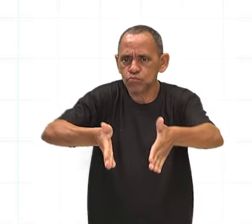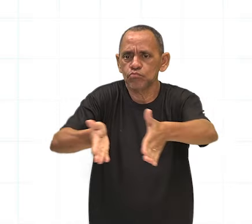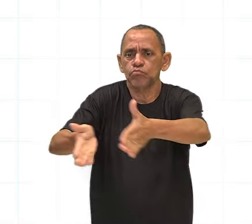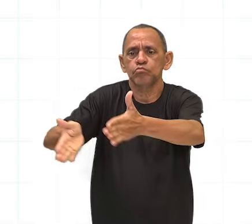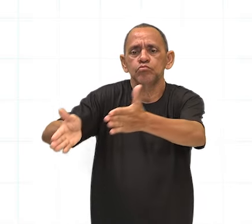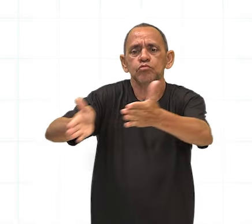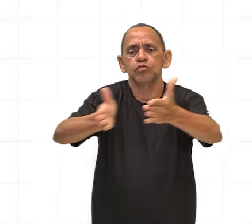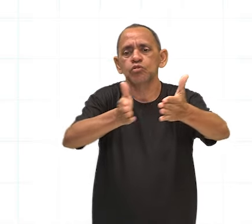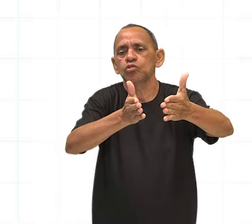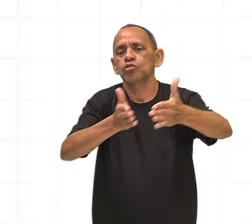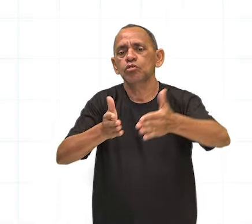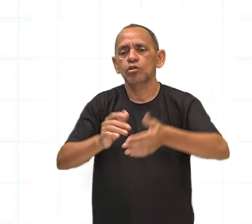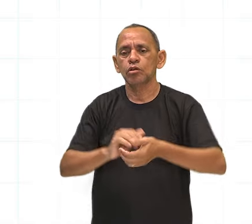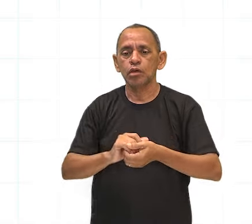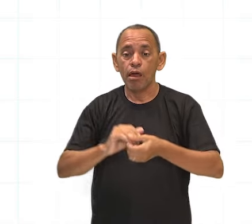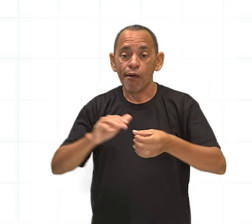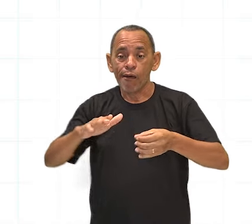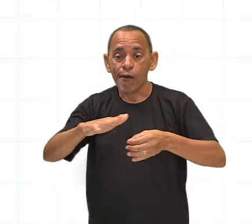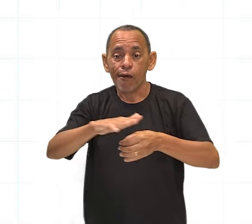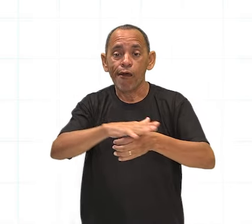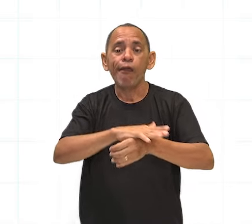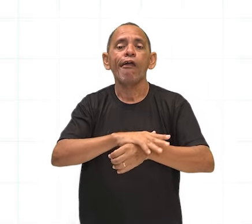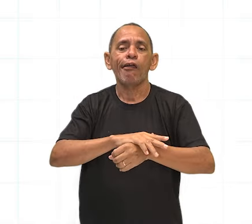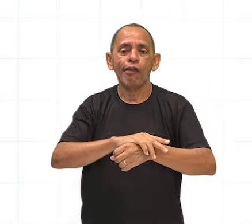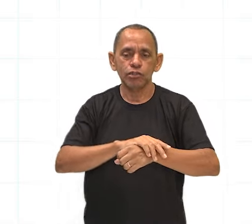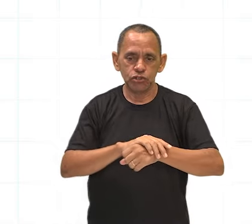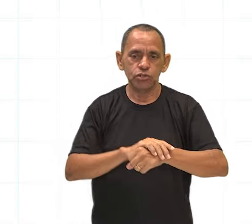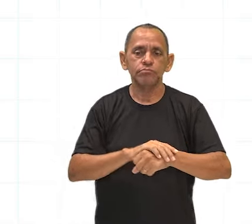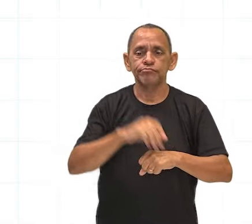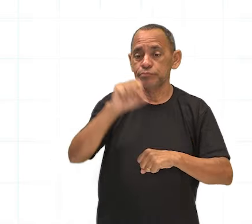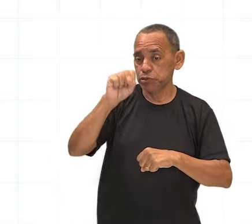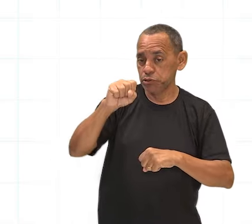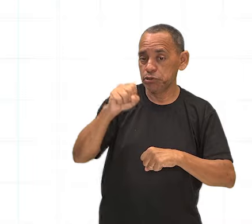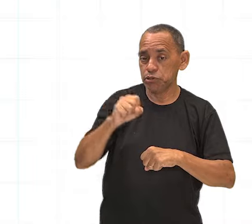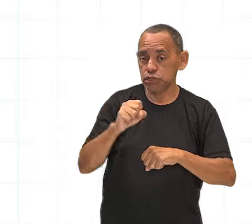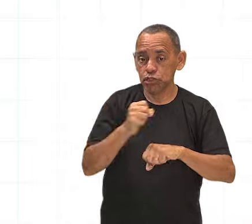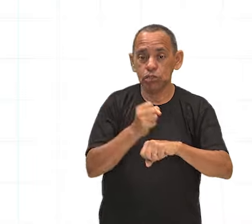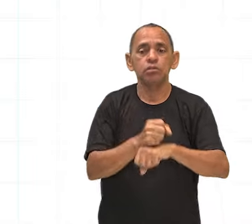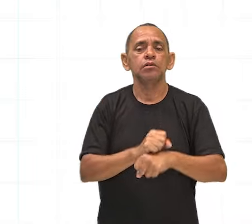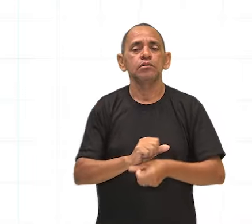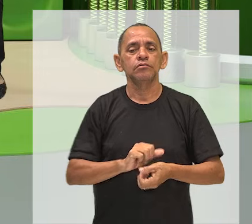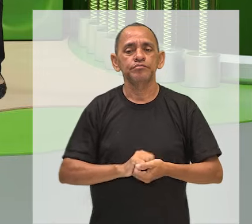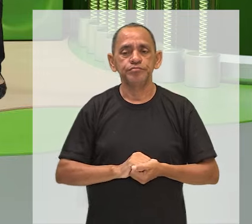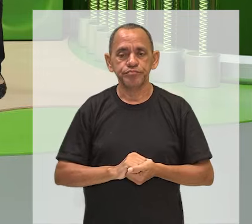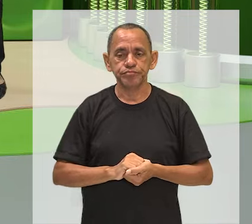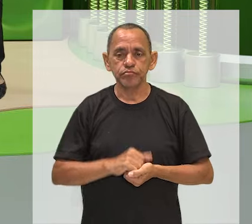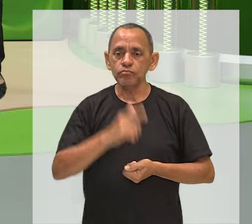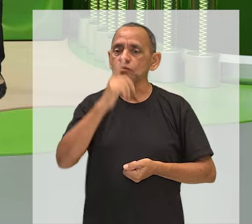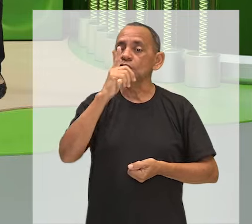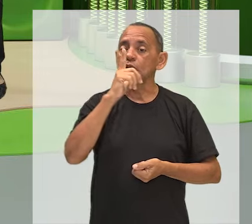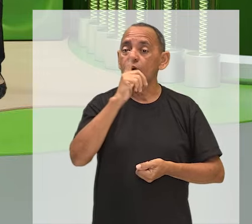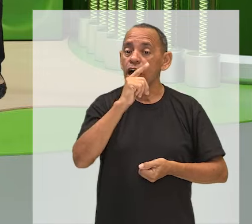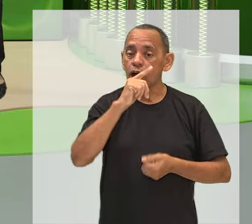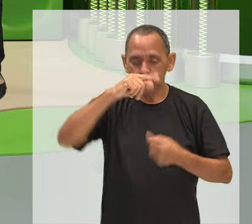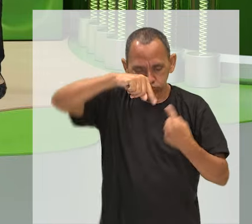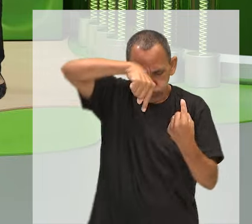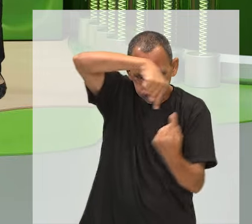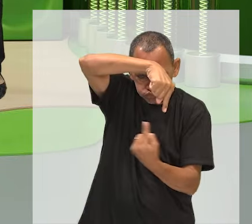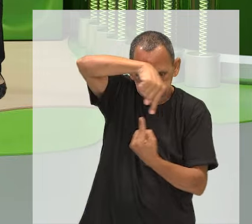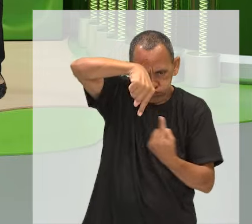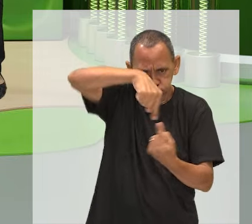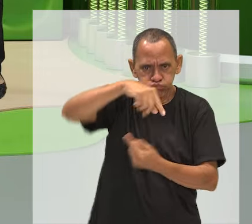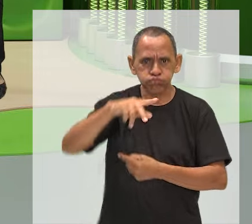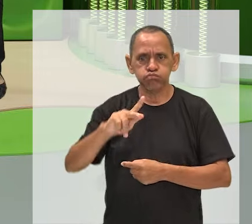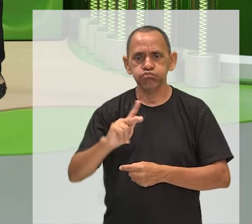voadores, vai abastecer essas hidrelétricas, né? Então, serão muitas vantagens, né? Então, é importante a gente